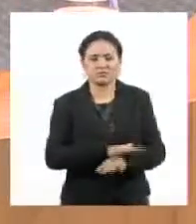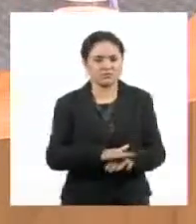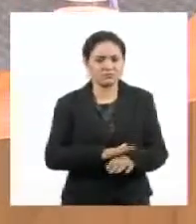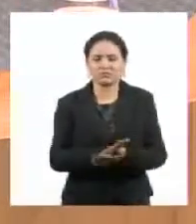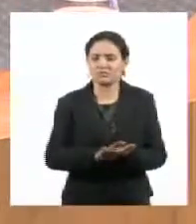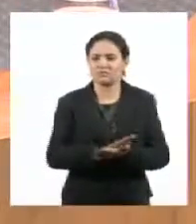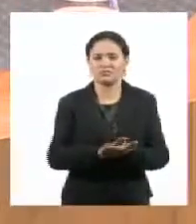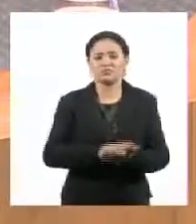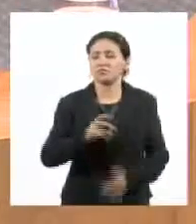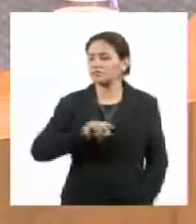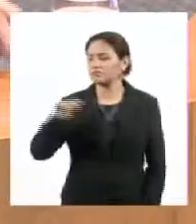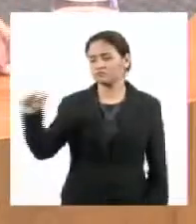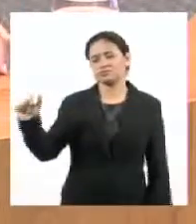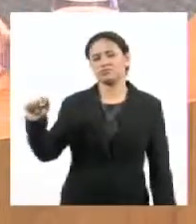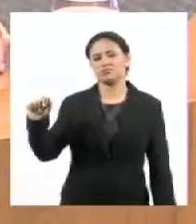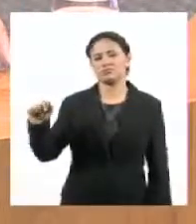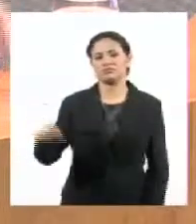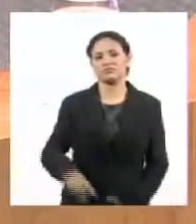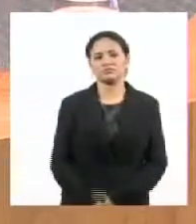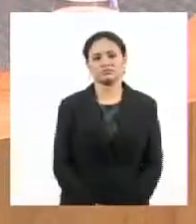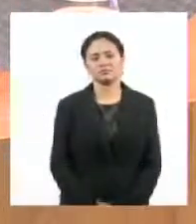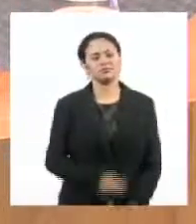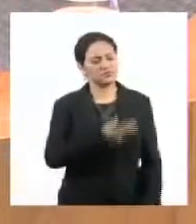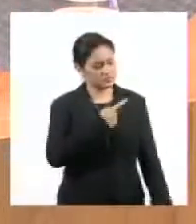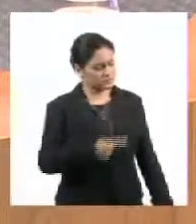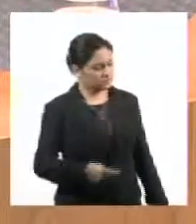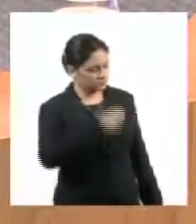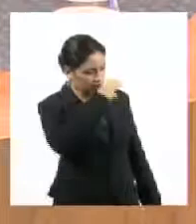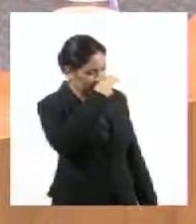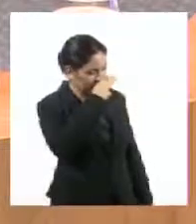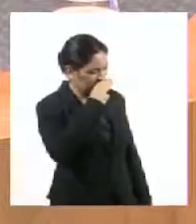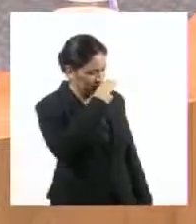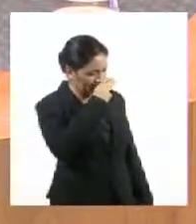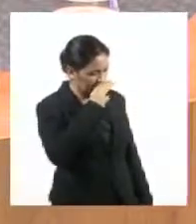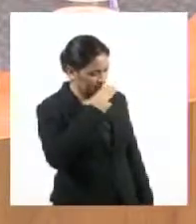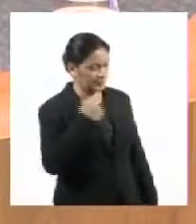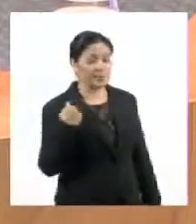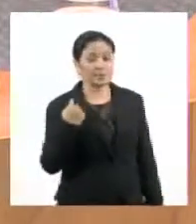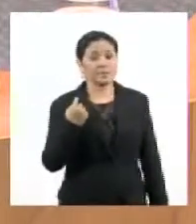Coutinho, o motivo dessa audiência foram